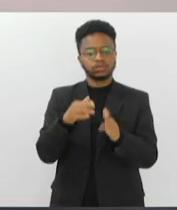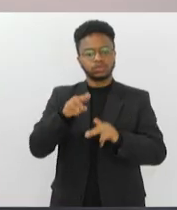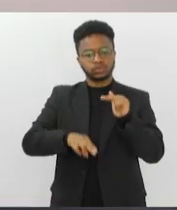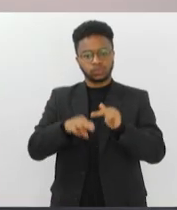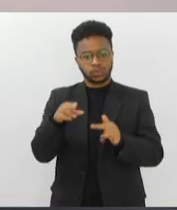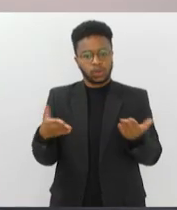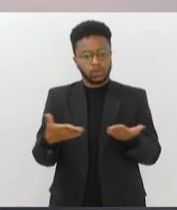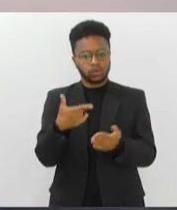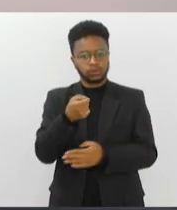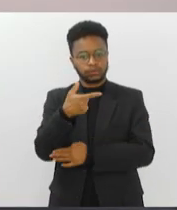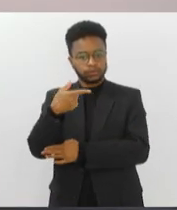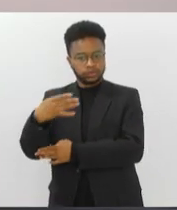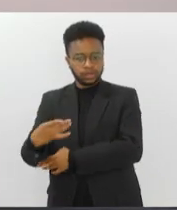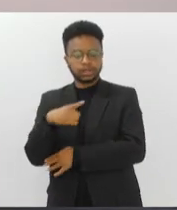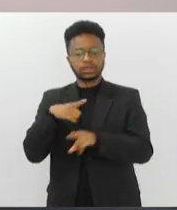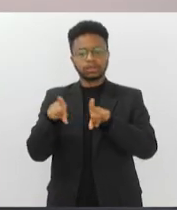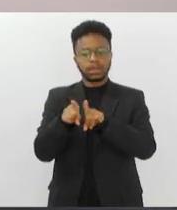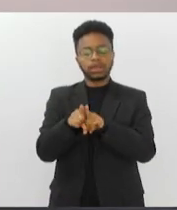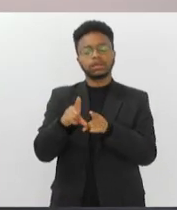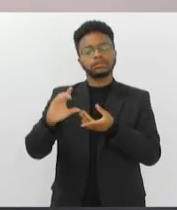com receita aproximada de